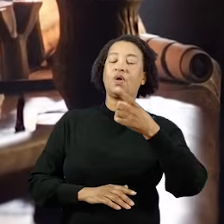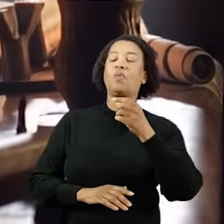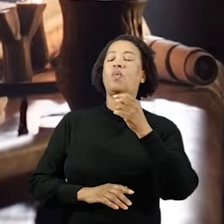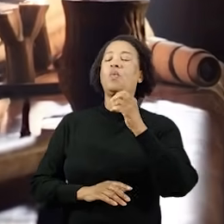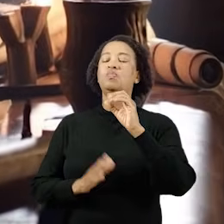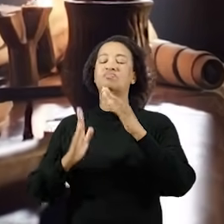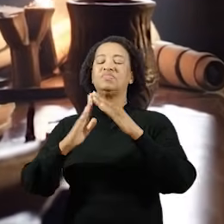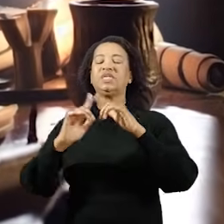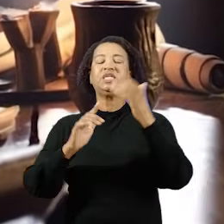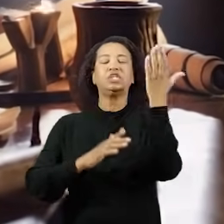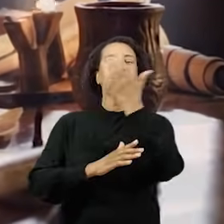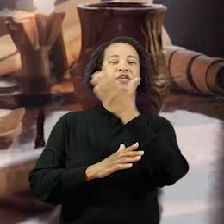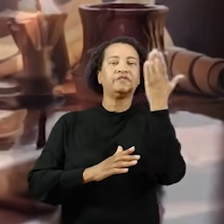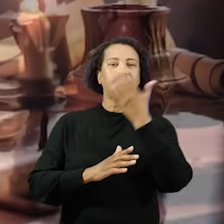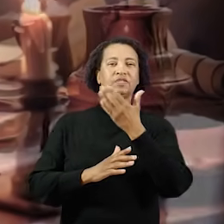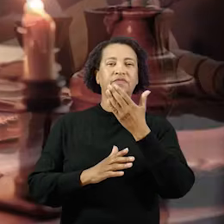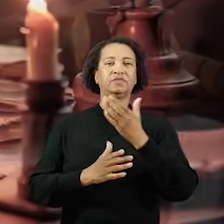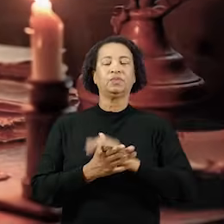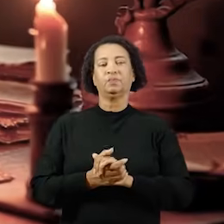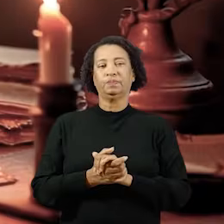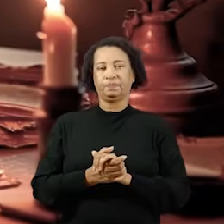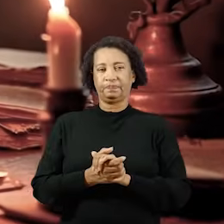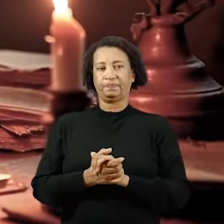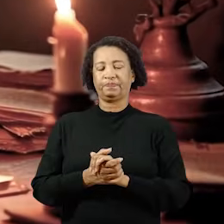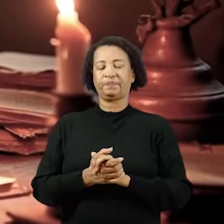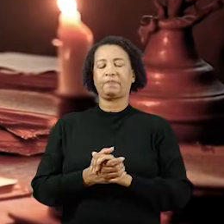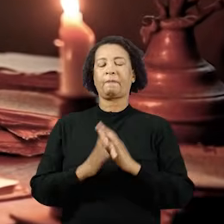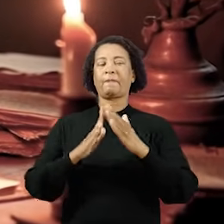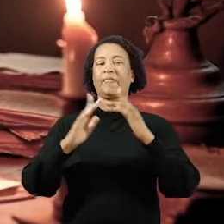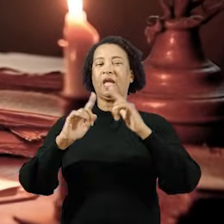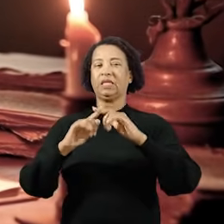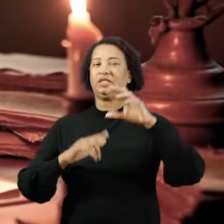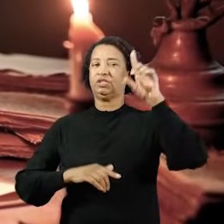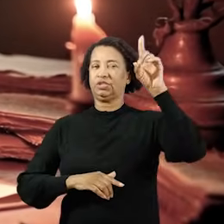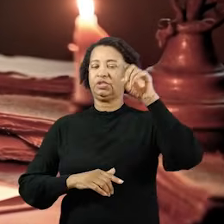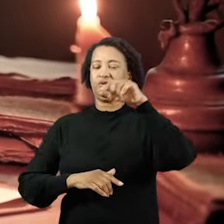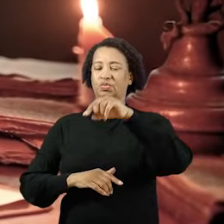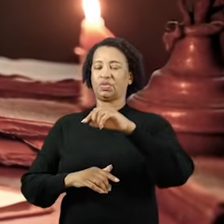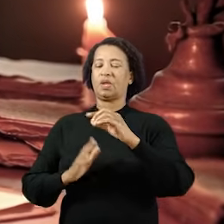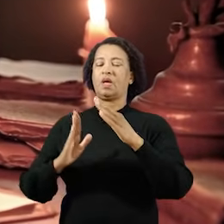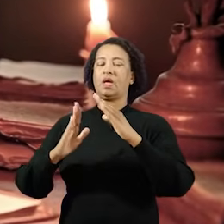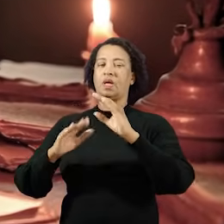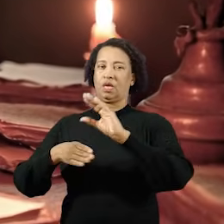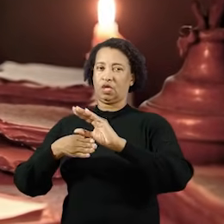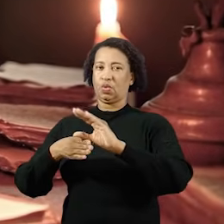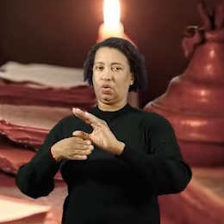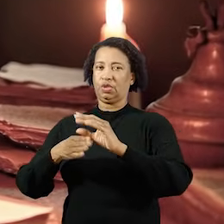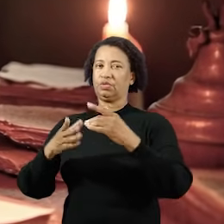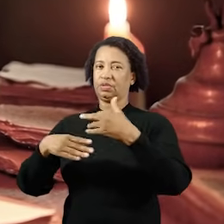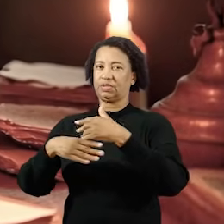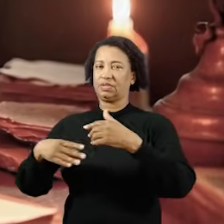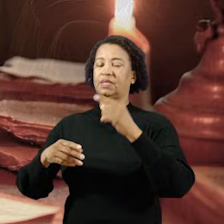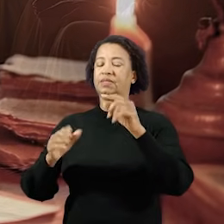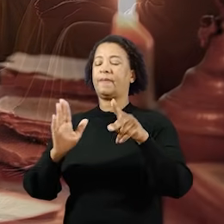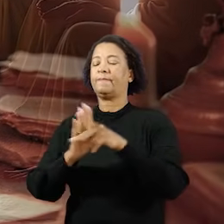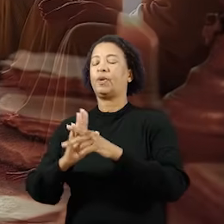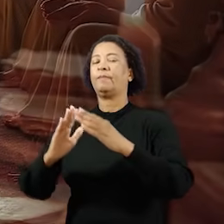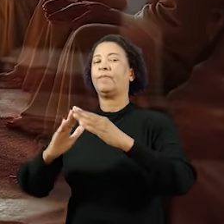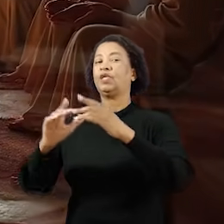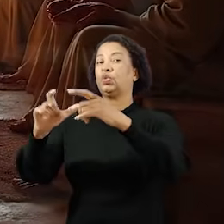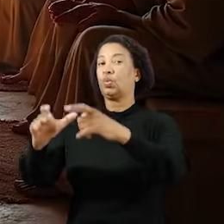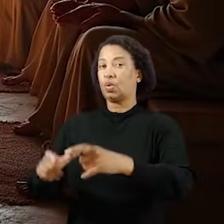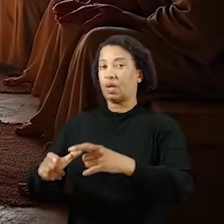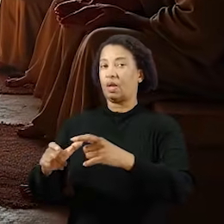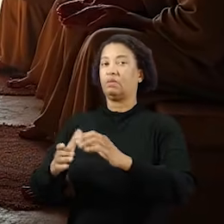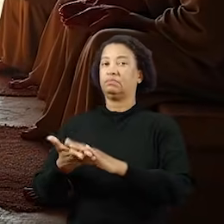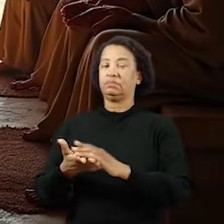Igreja Invisível pelos teólogos. A Igreja de Deus que está em Corinto refere-se à Igreja local, a